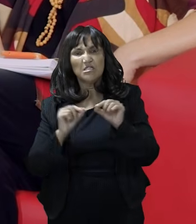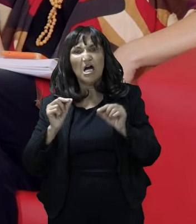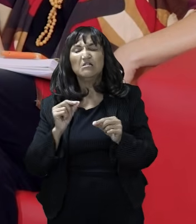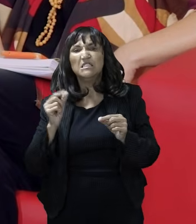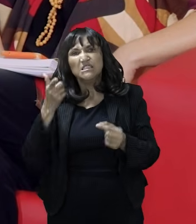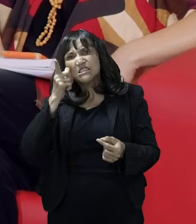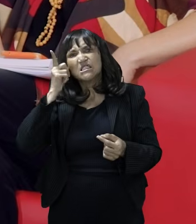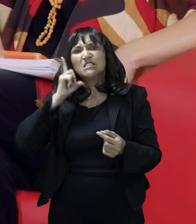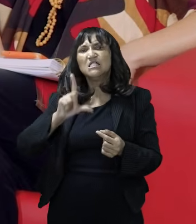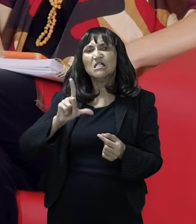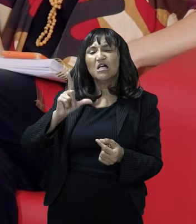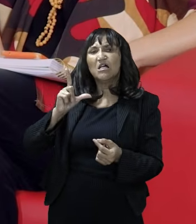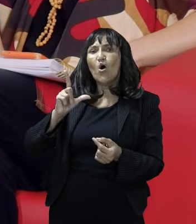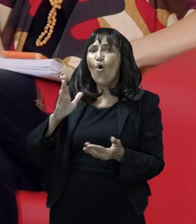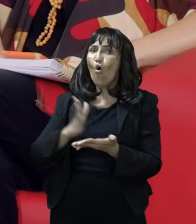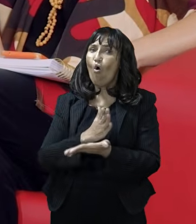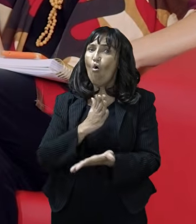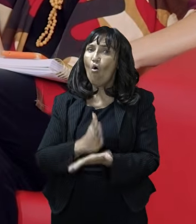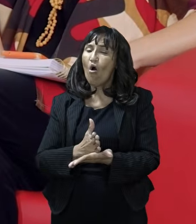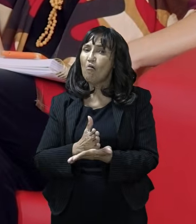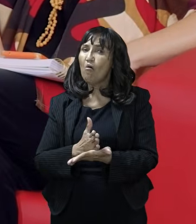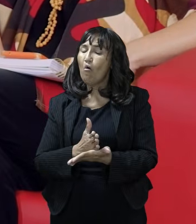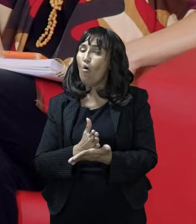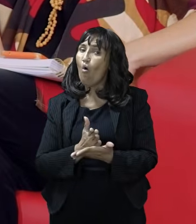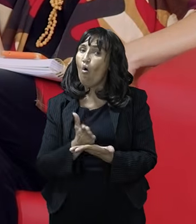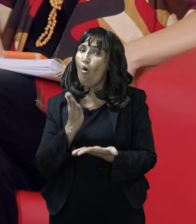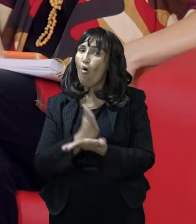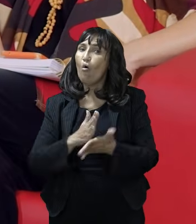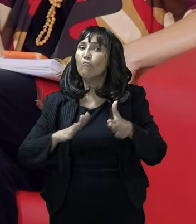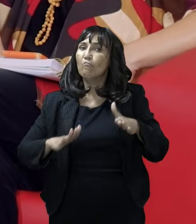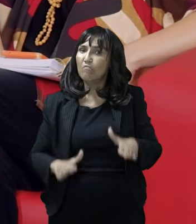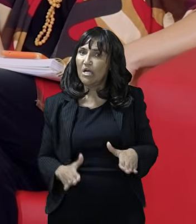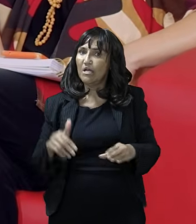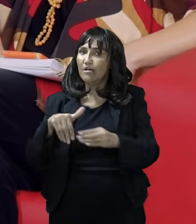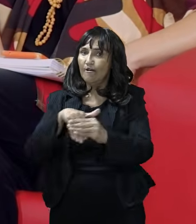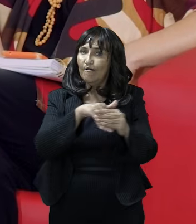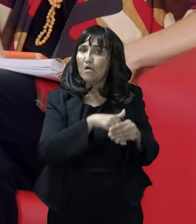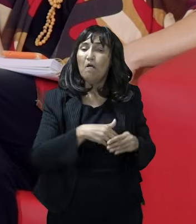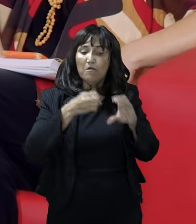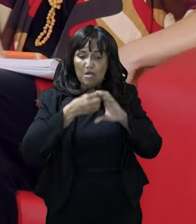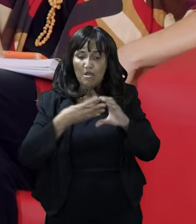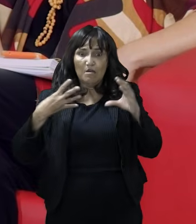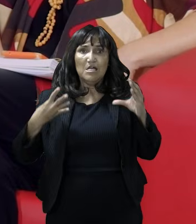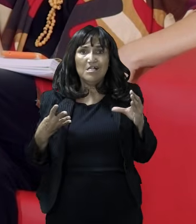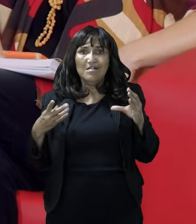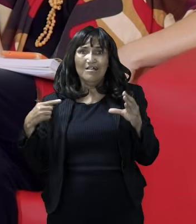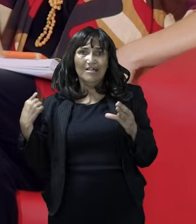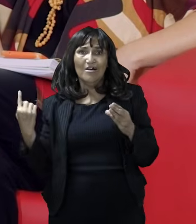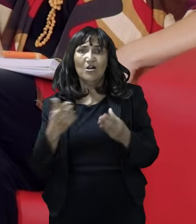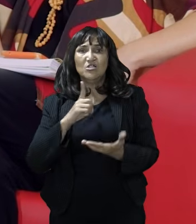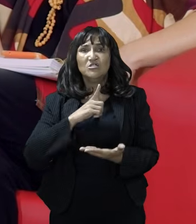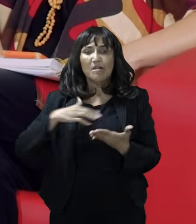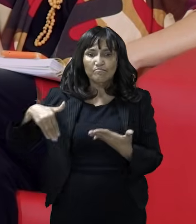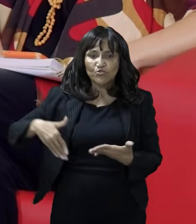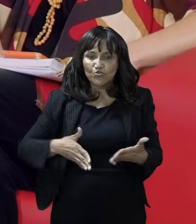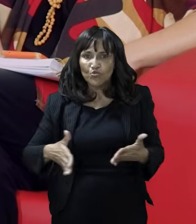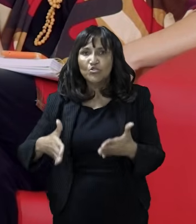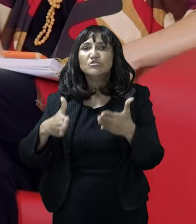perde, mas sem perder uma perspectiva de que nós temos um horizonte